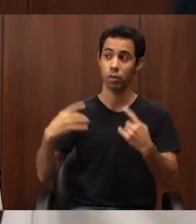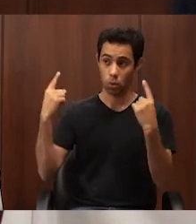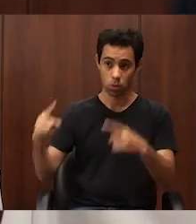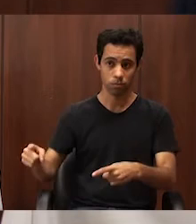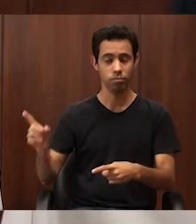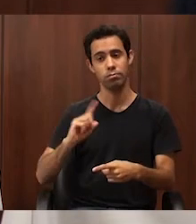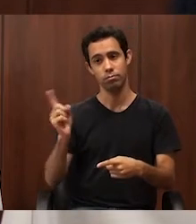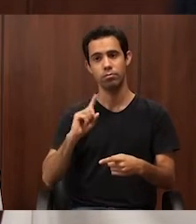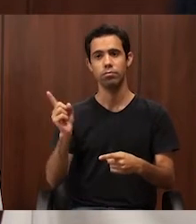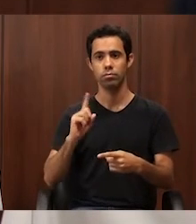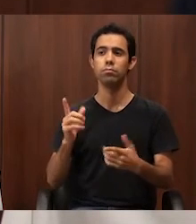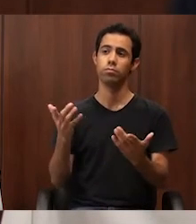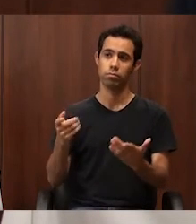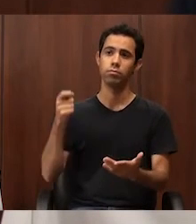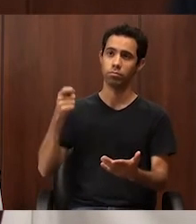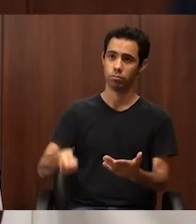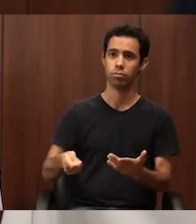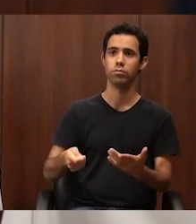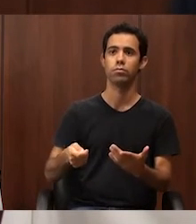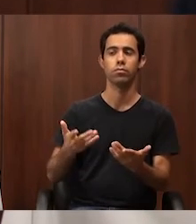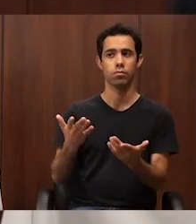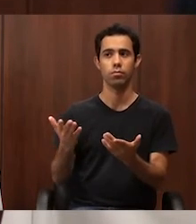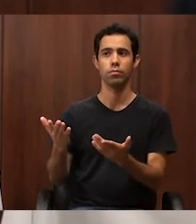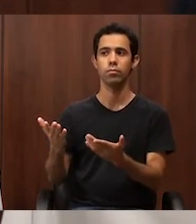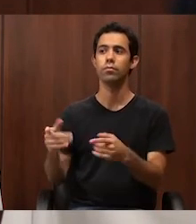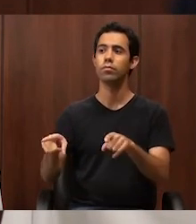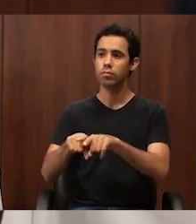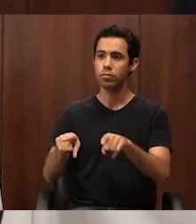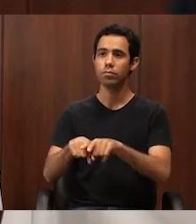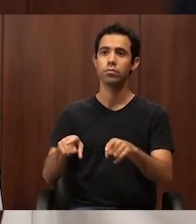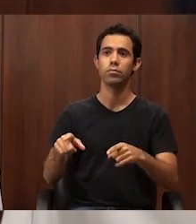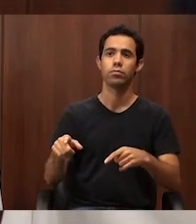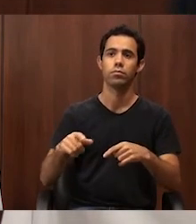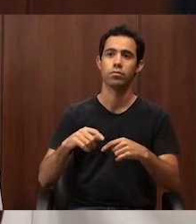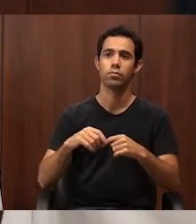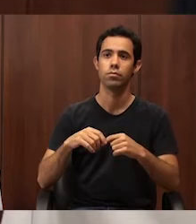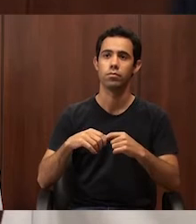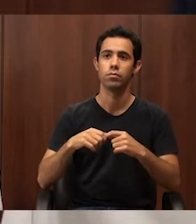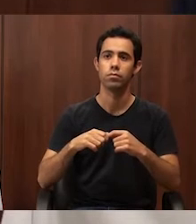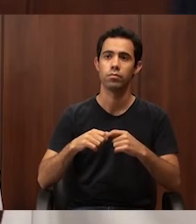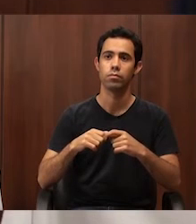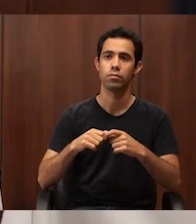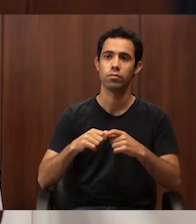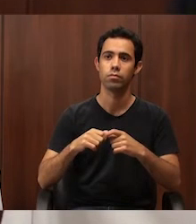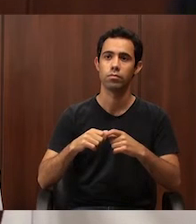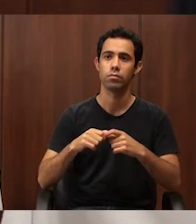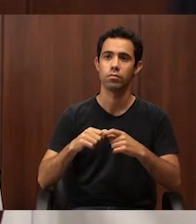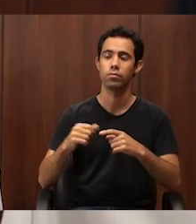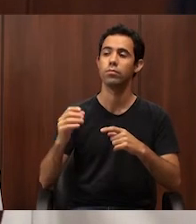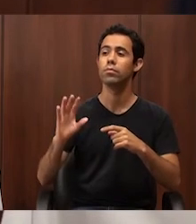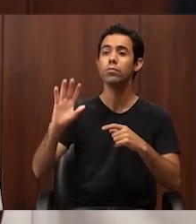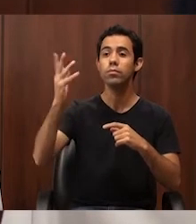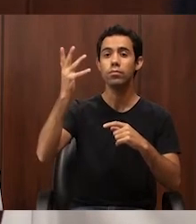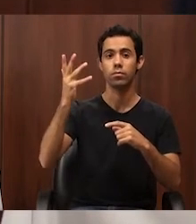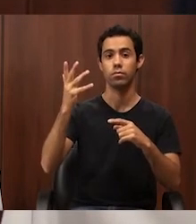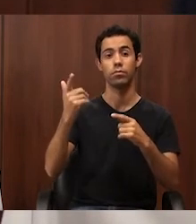está falhando, vocês devem sim buscar o mais adequado. Mas o que acontece é que certamente